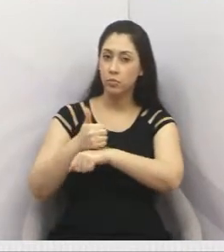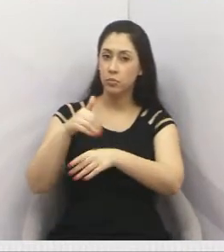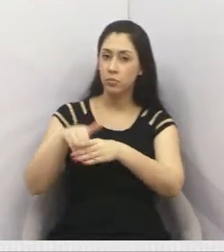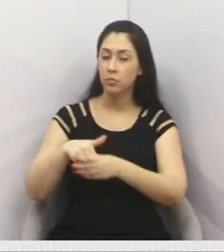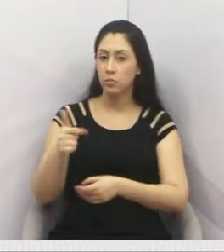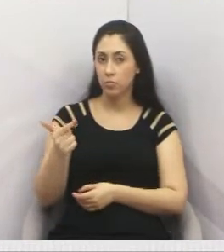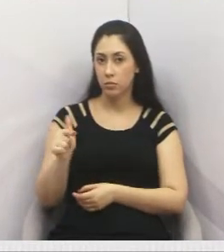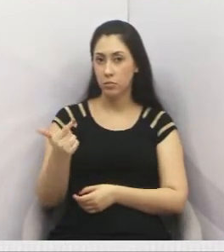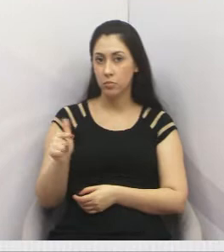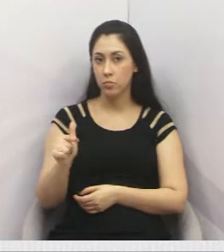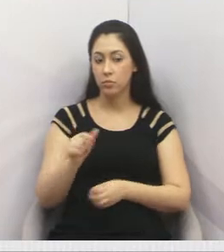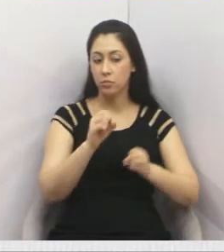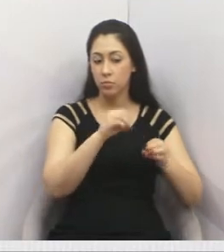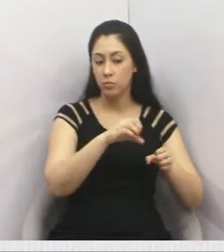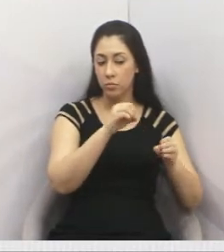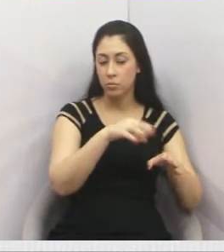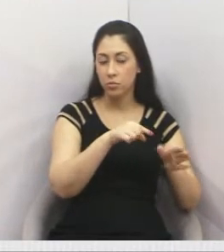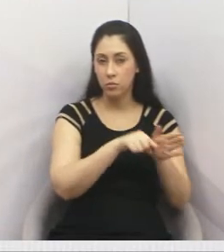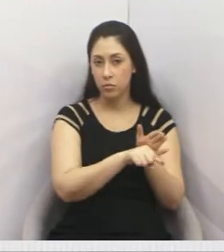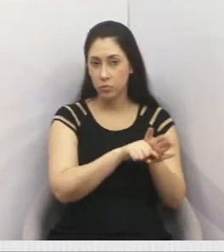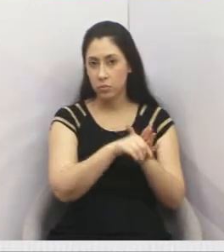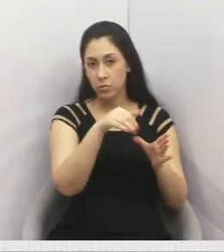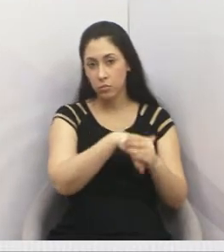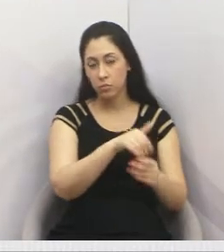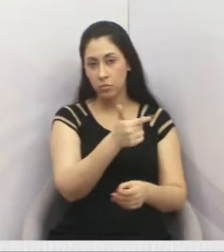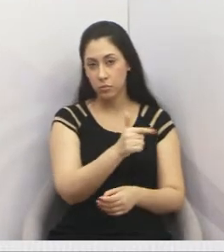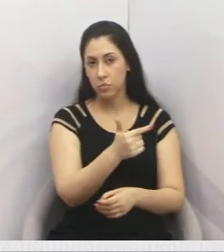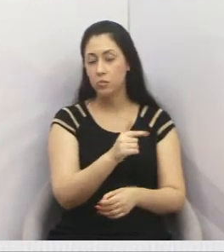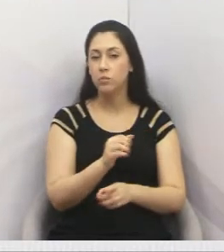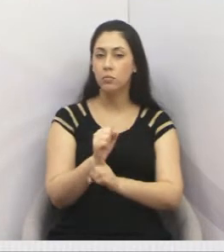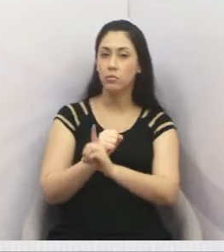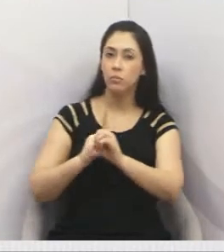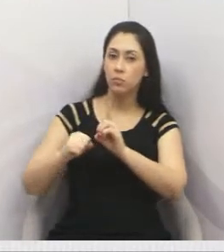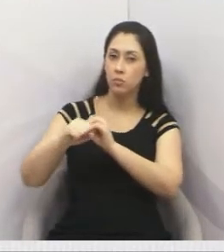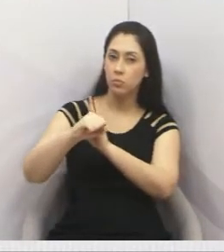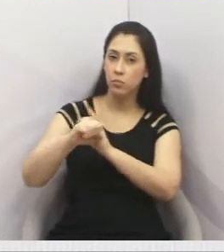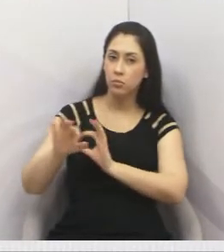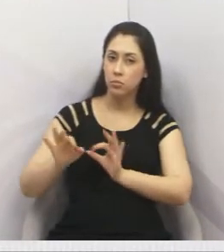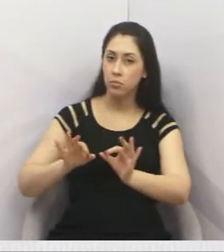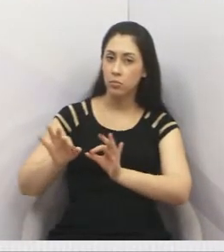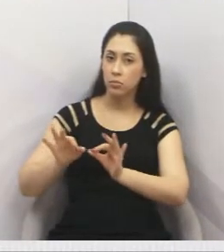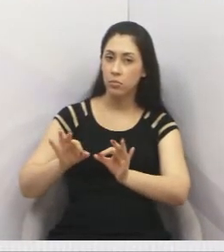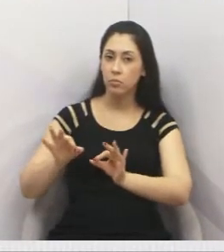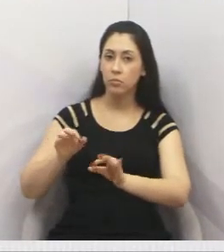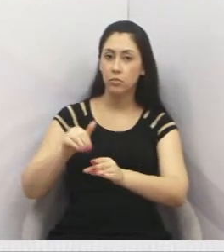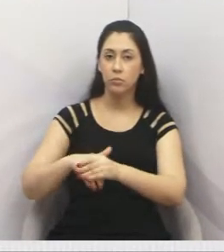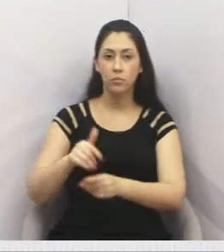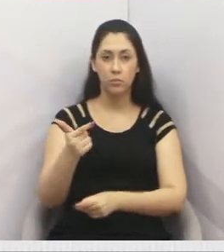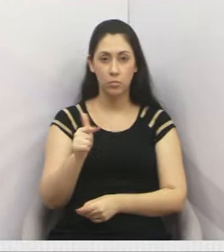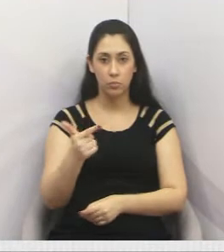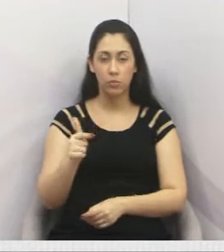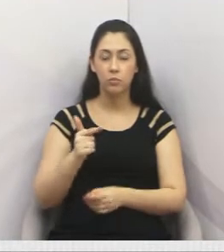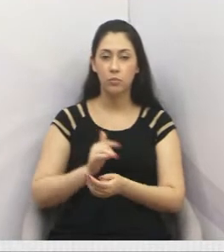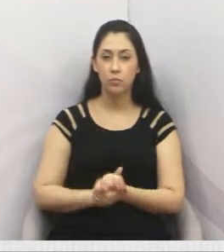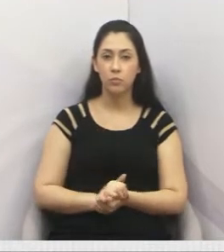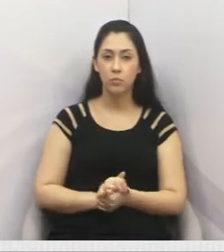em branco, entidades acadêmicas e de pesquisa em branco e organização da sociedade civil em branco.